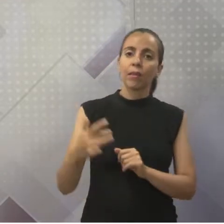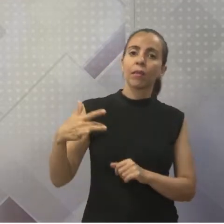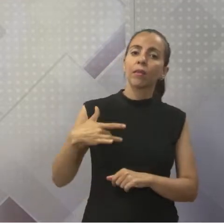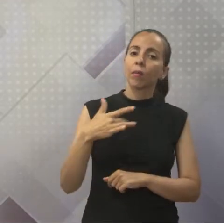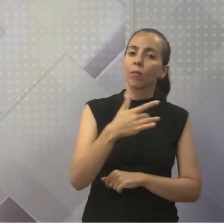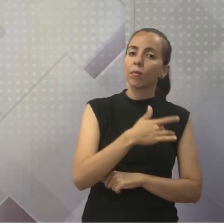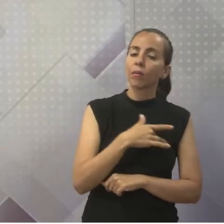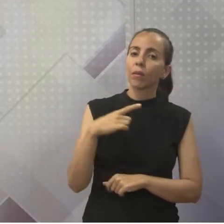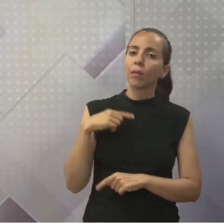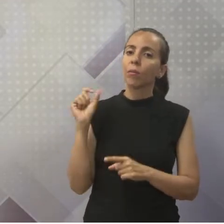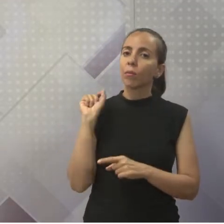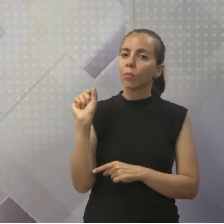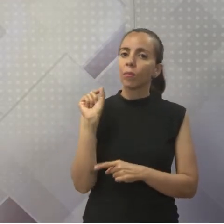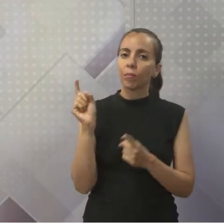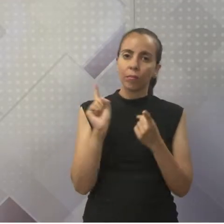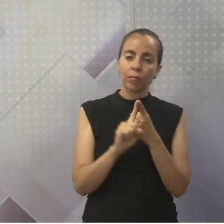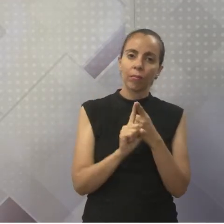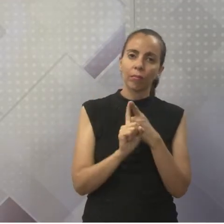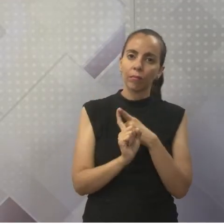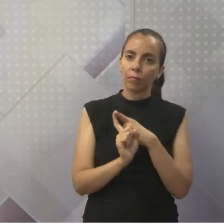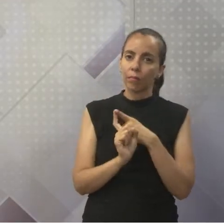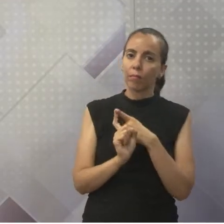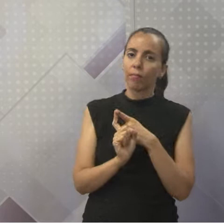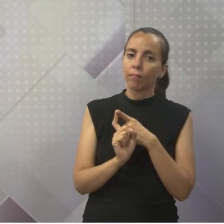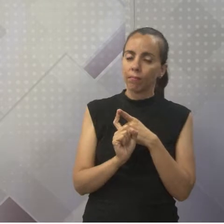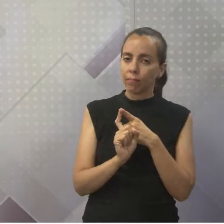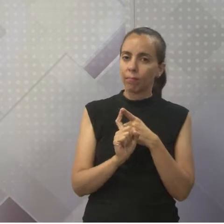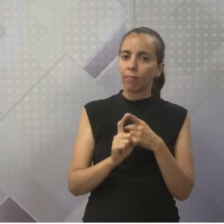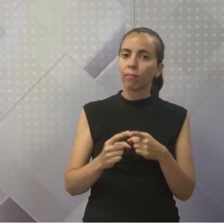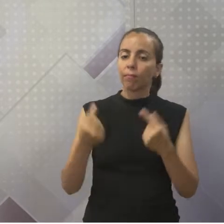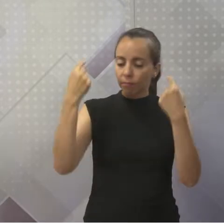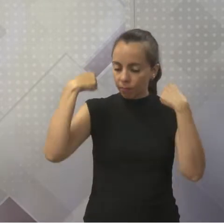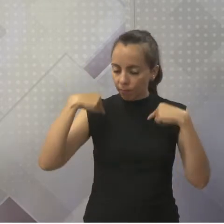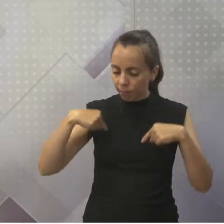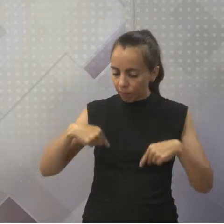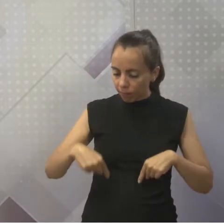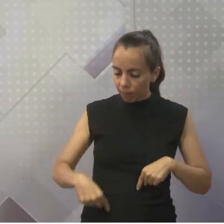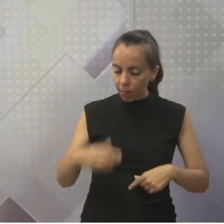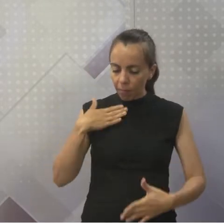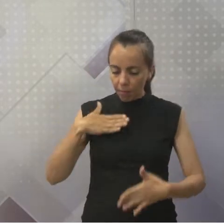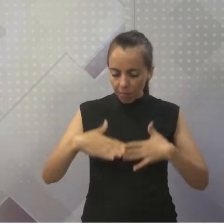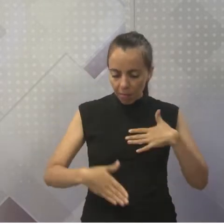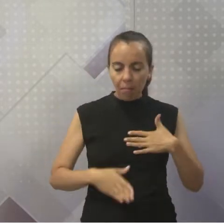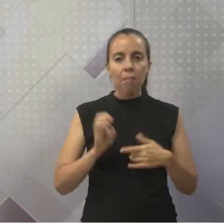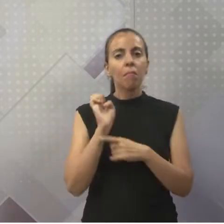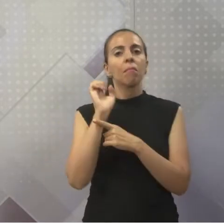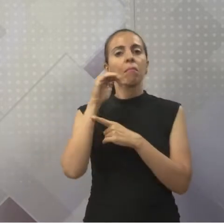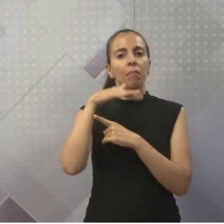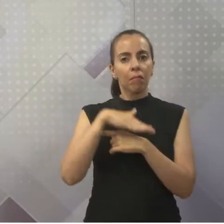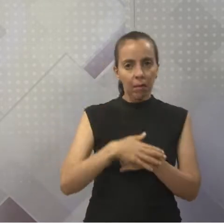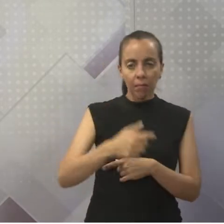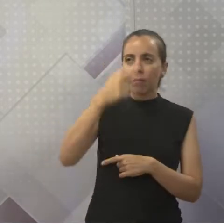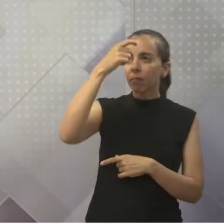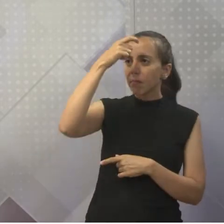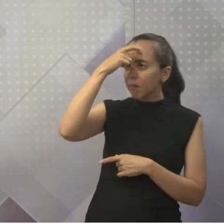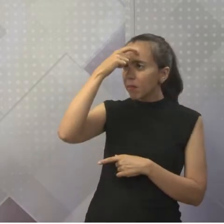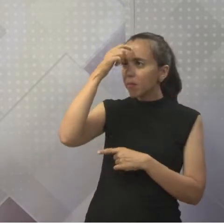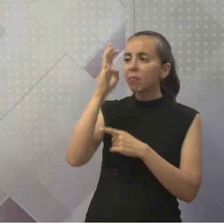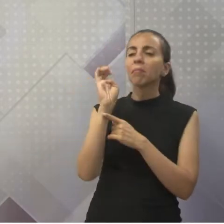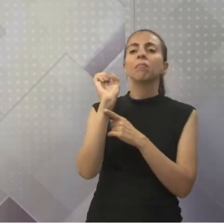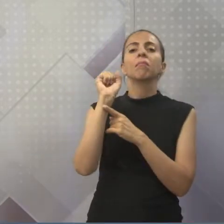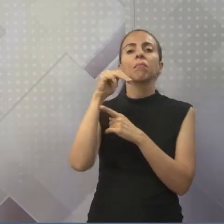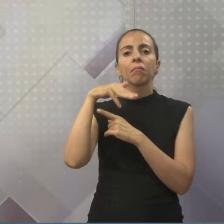Saúde envolve também, gente, um completo bem-estar físico, mental e